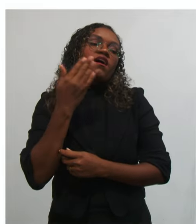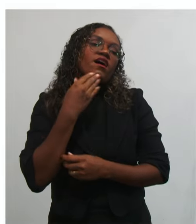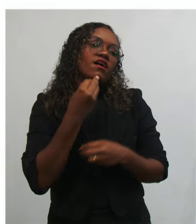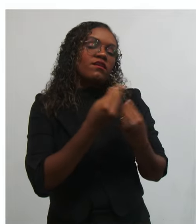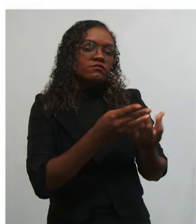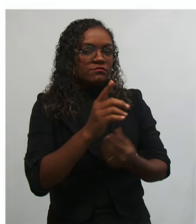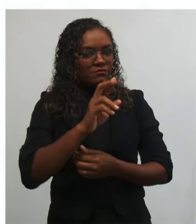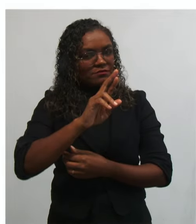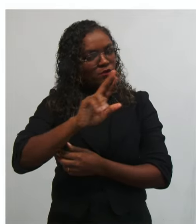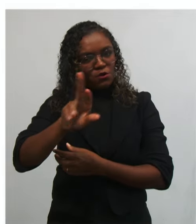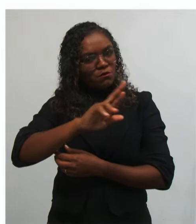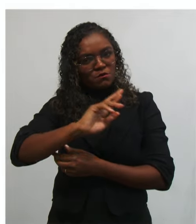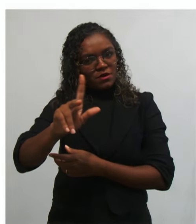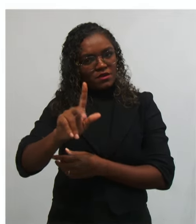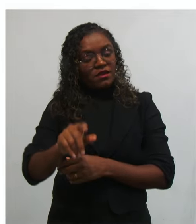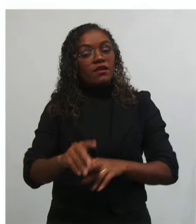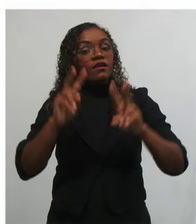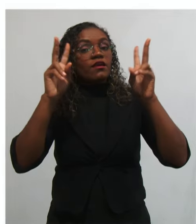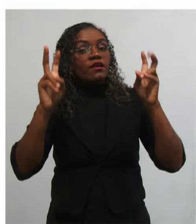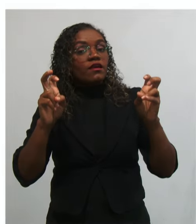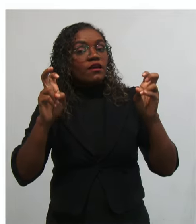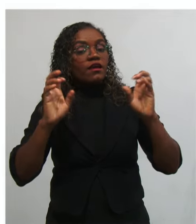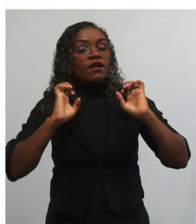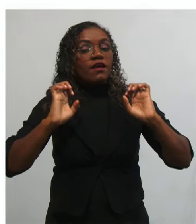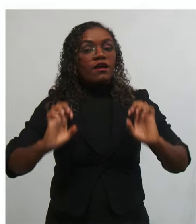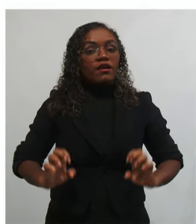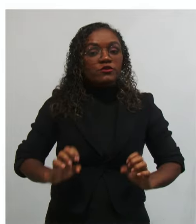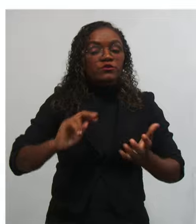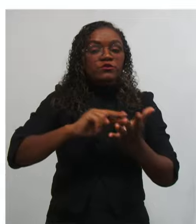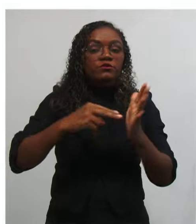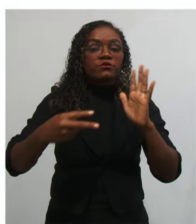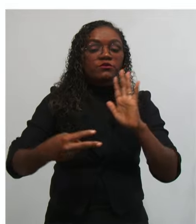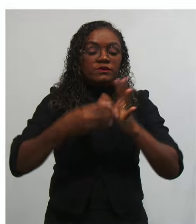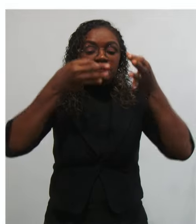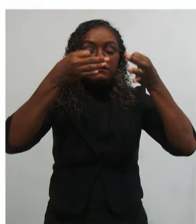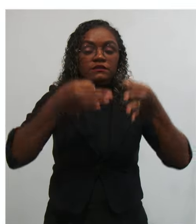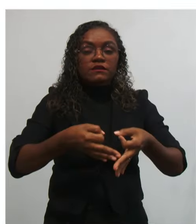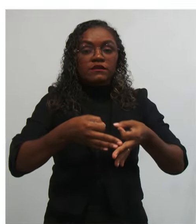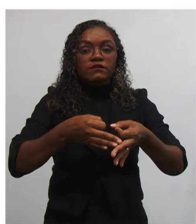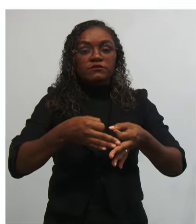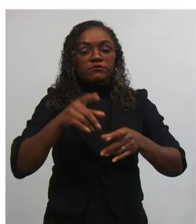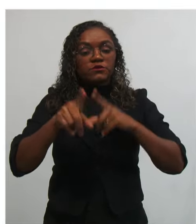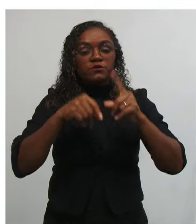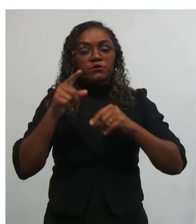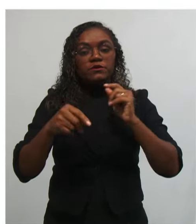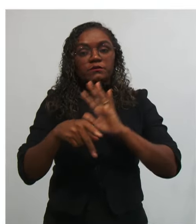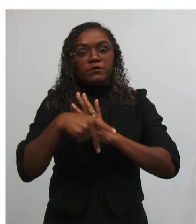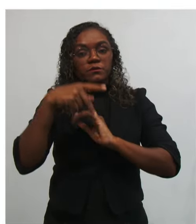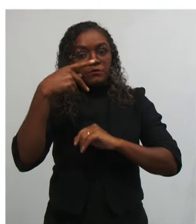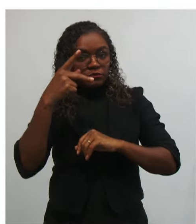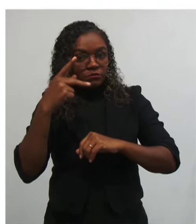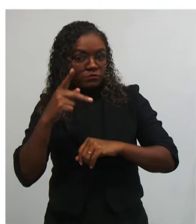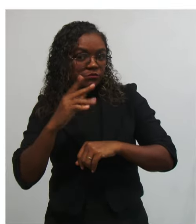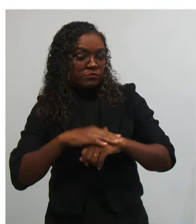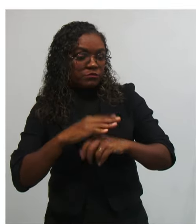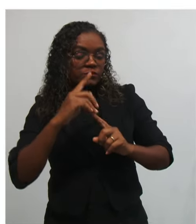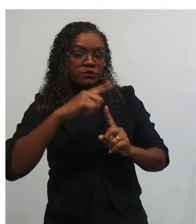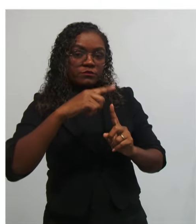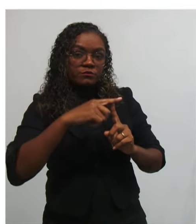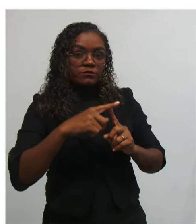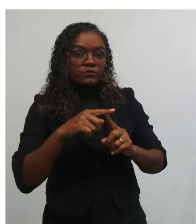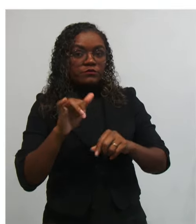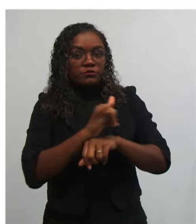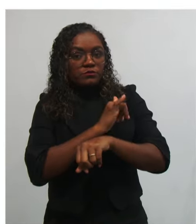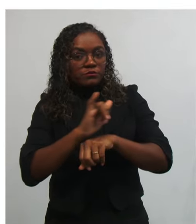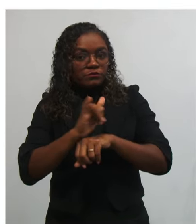vida do aluno isto aqui é na verdade ser ético na escolha e na elabora a do seu instrumento e agora vamos chegar no